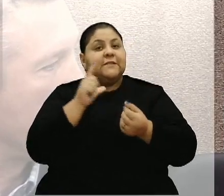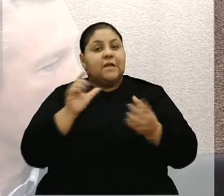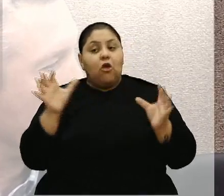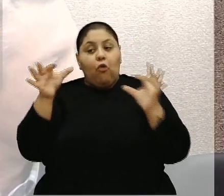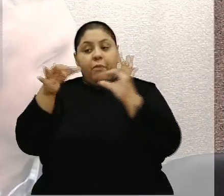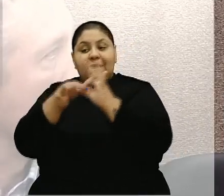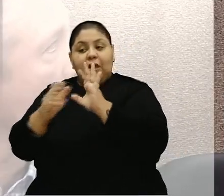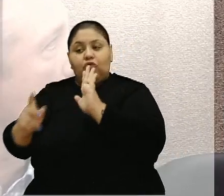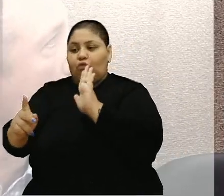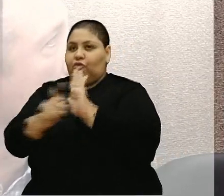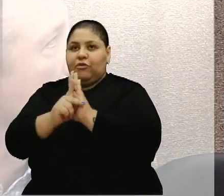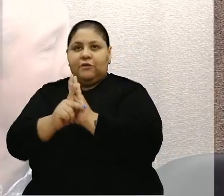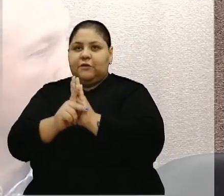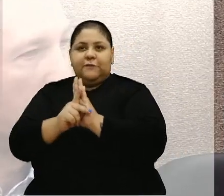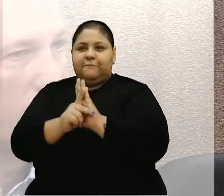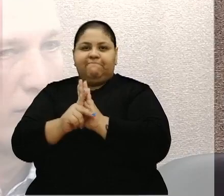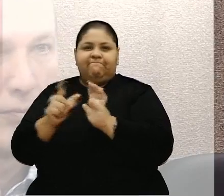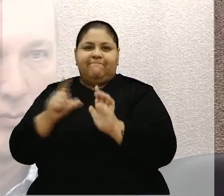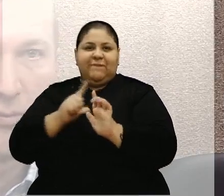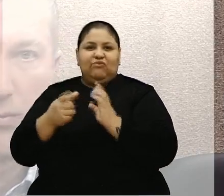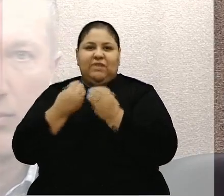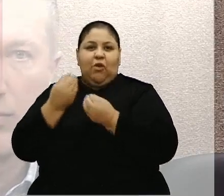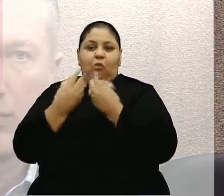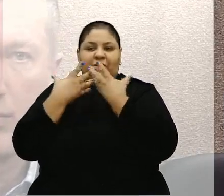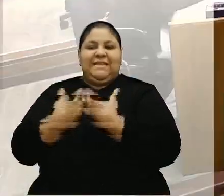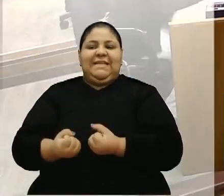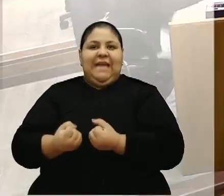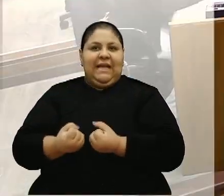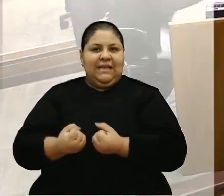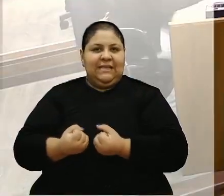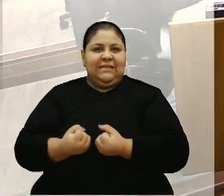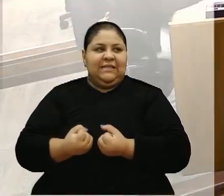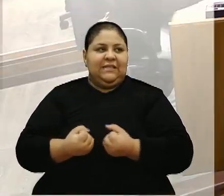com o projeto, senão é divórcio. Obrigado, senhor. Com a palavra...